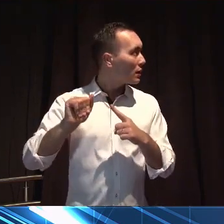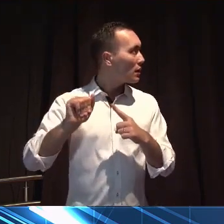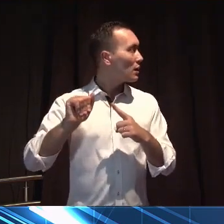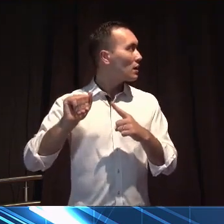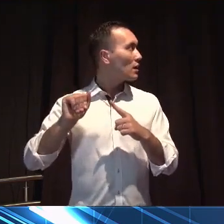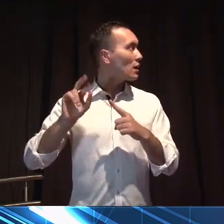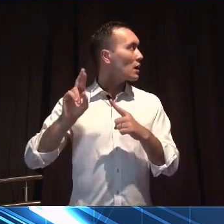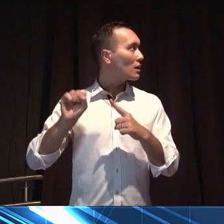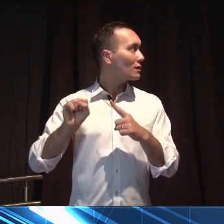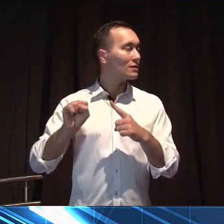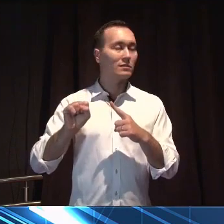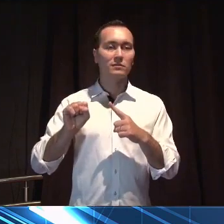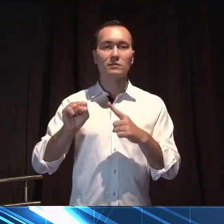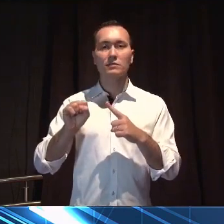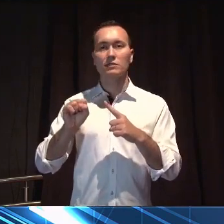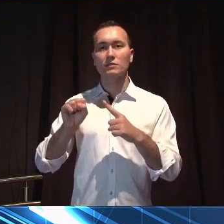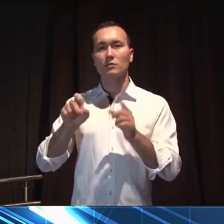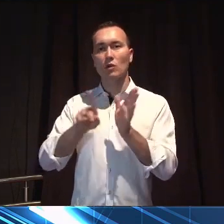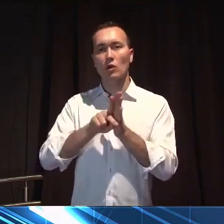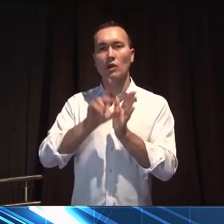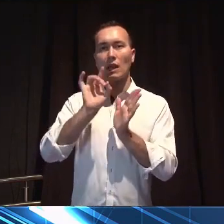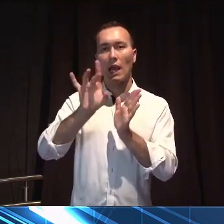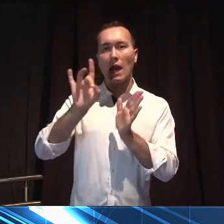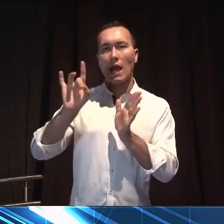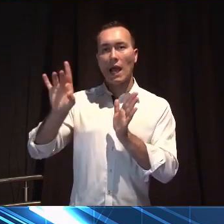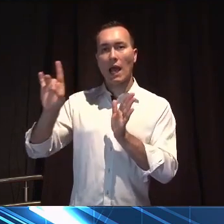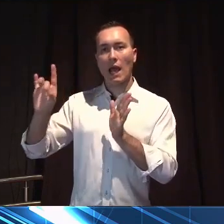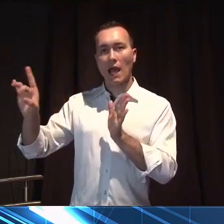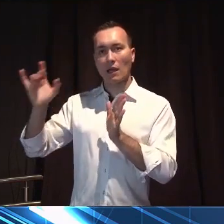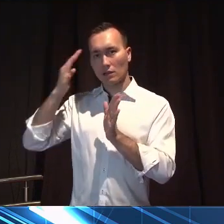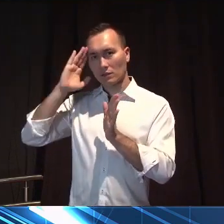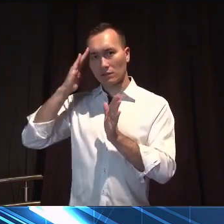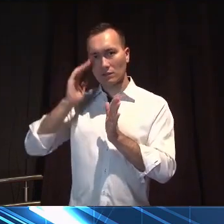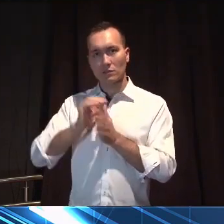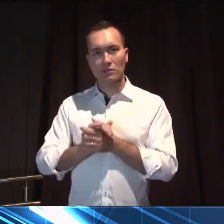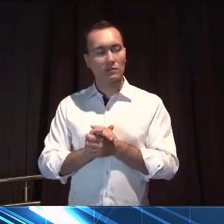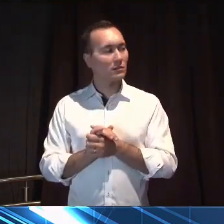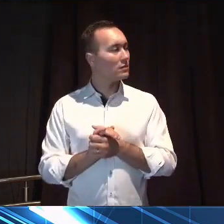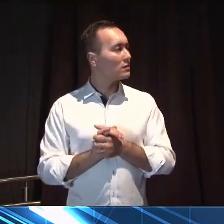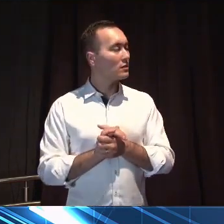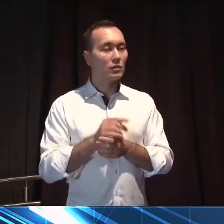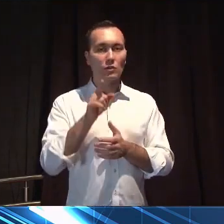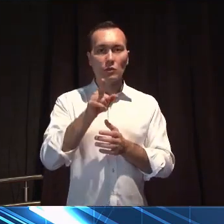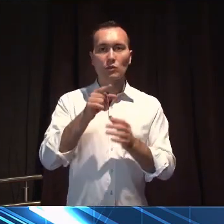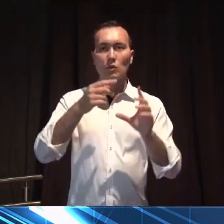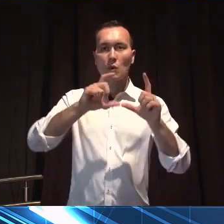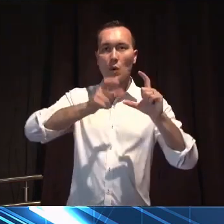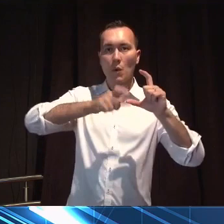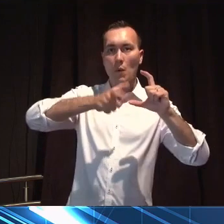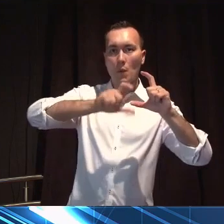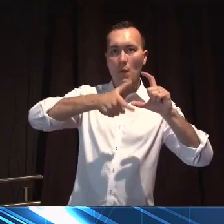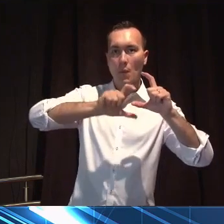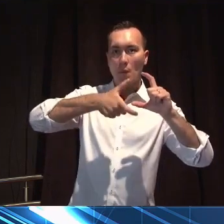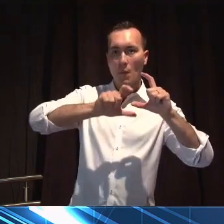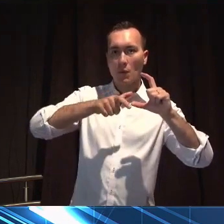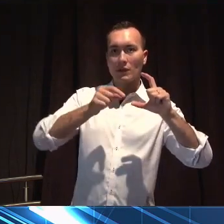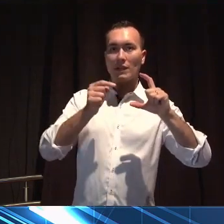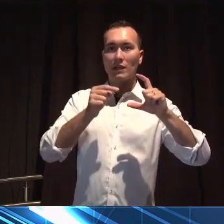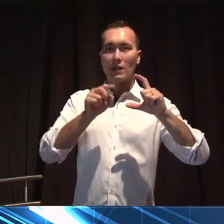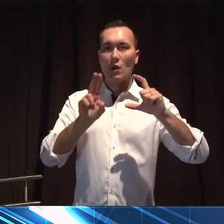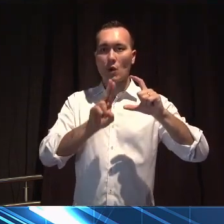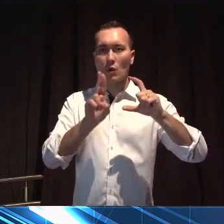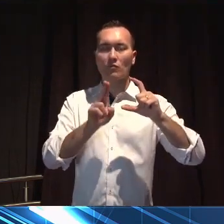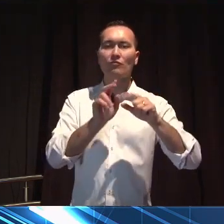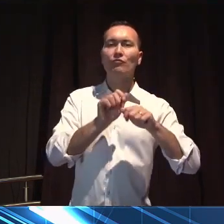para analytics. Então, no momento que o serviço, no momento que tu bota o Node para fazer o que ele é muito bom de fazer, que é